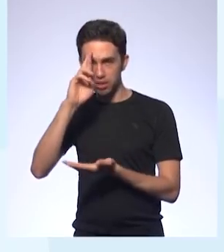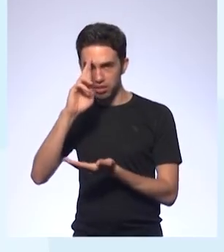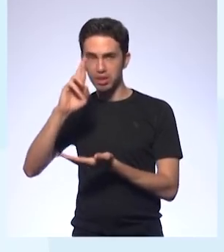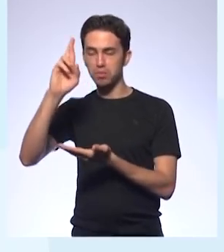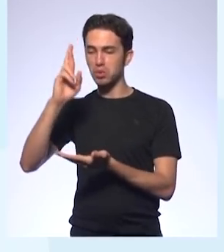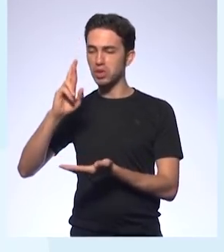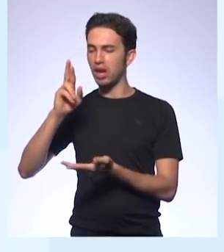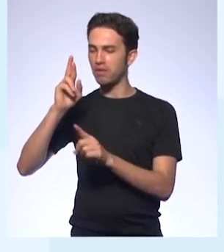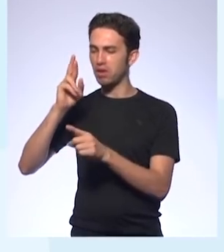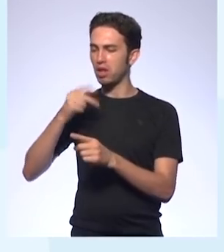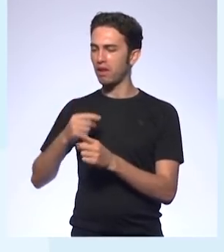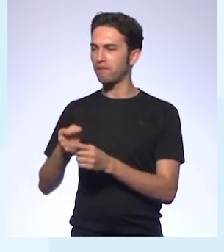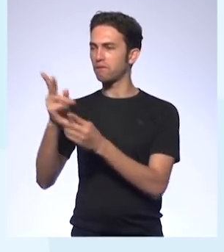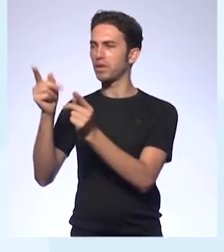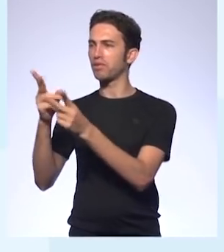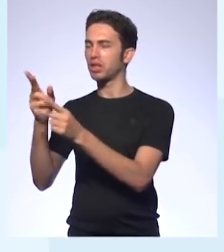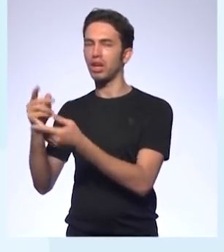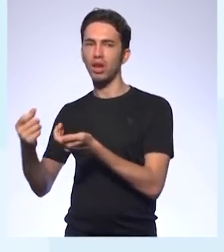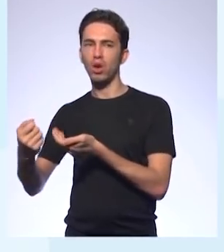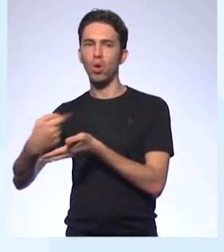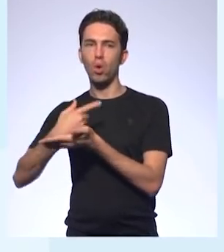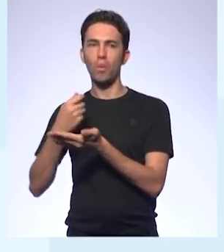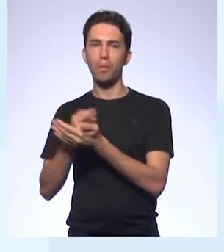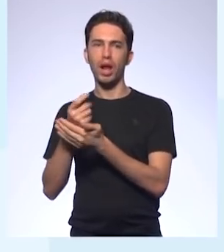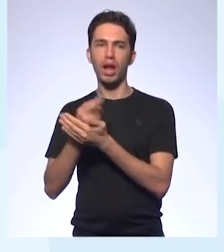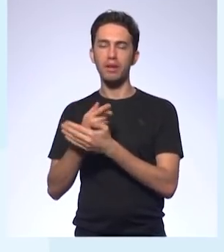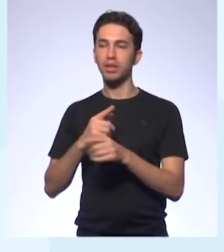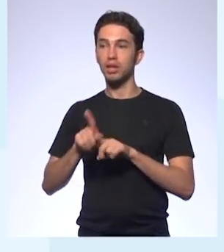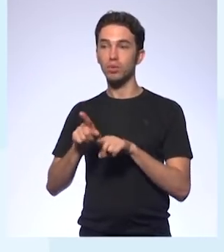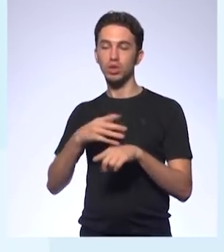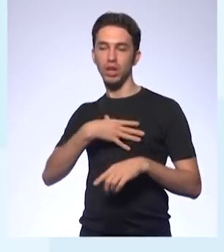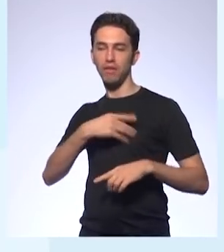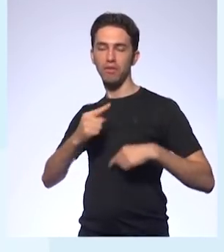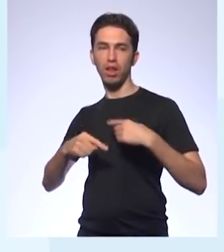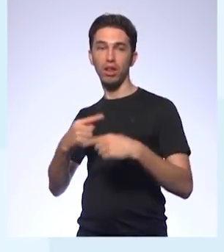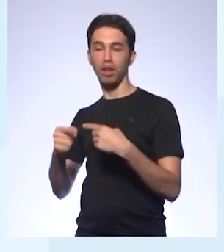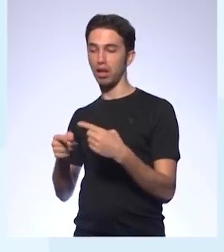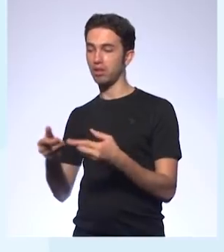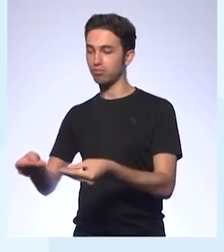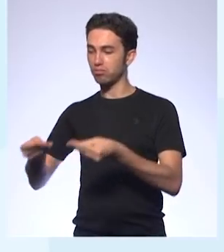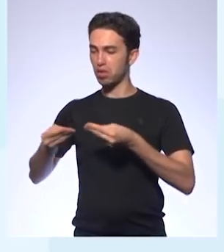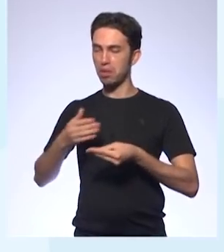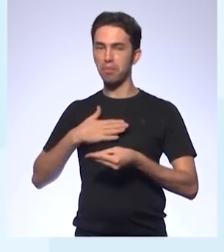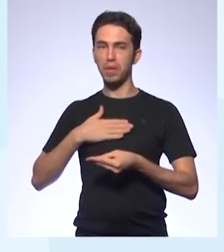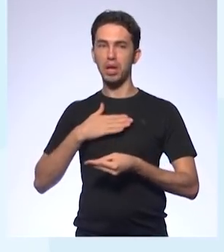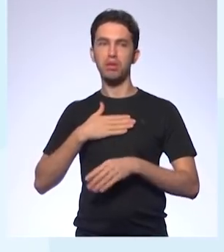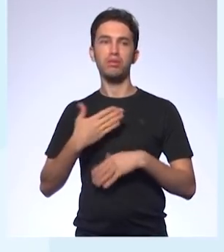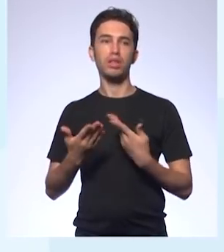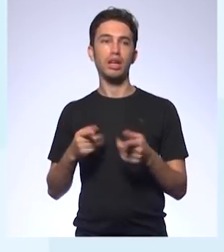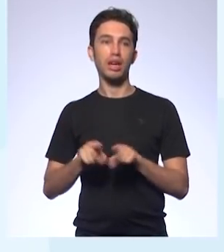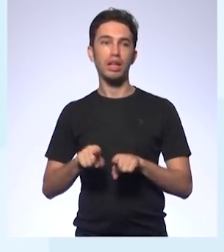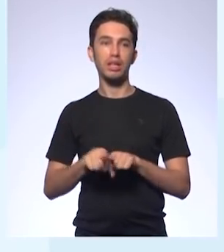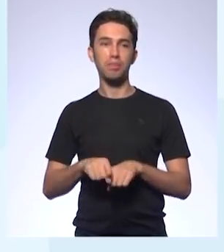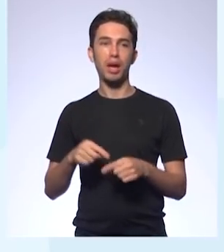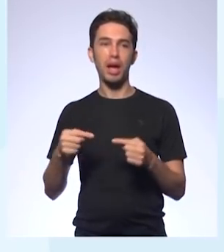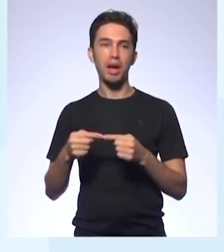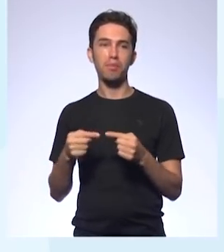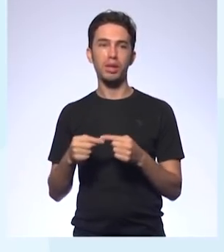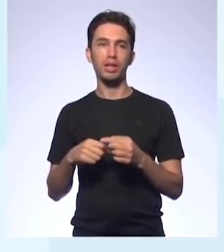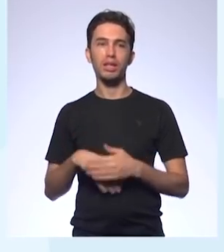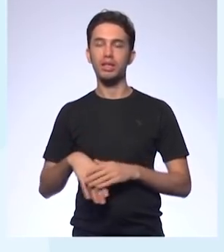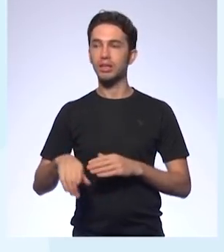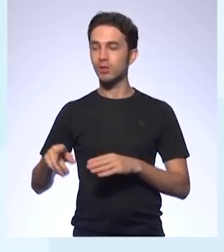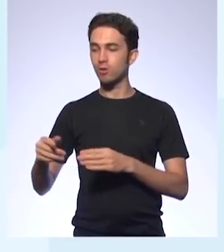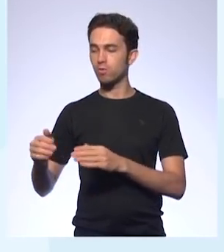ou comprados, podiam ser herdados ou alugados, deviam plena obediência.